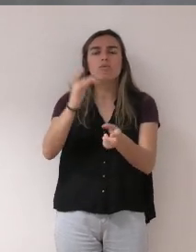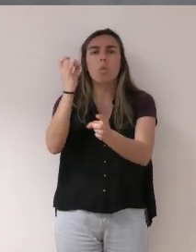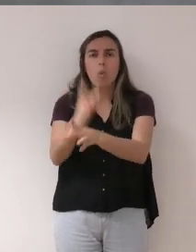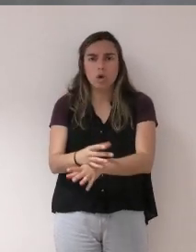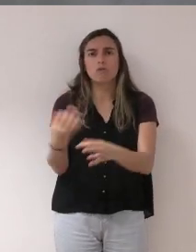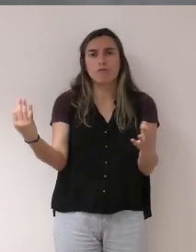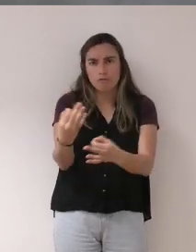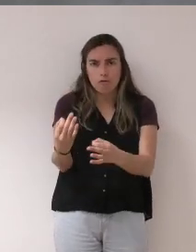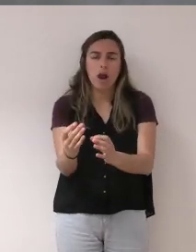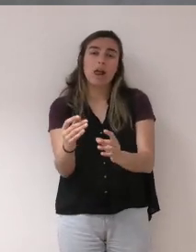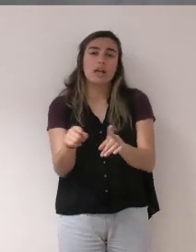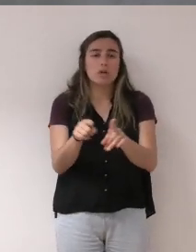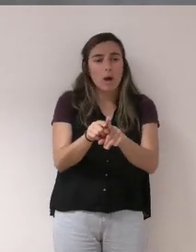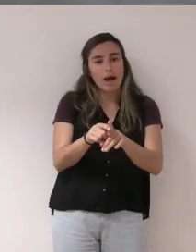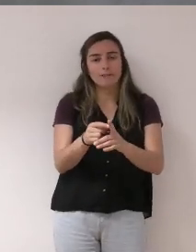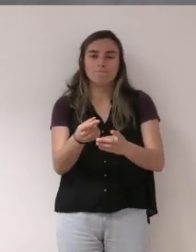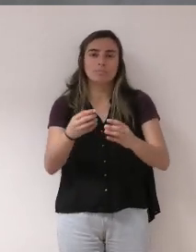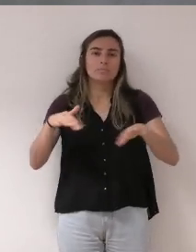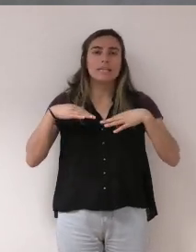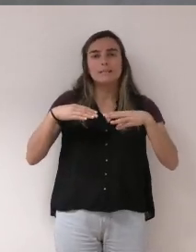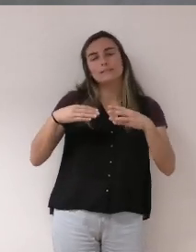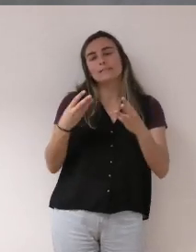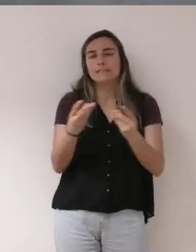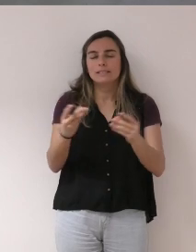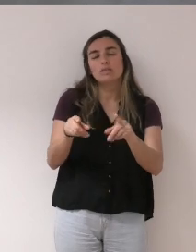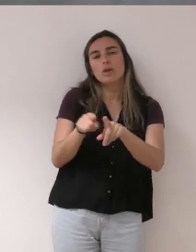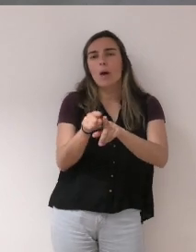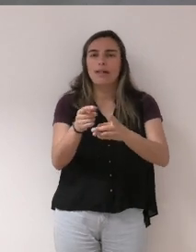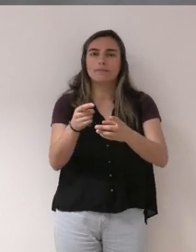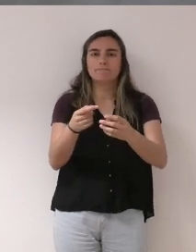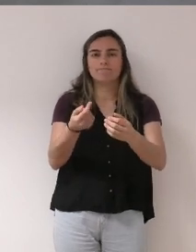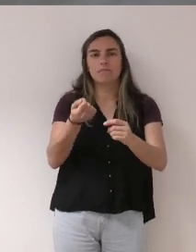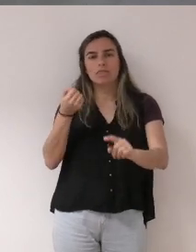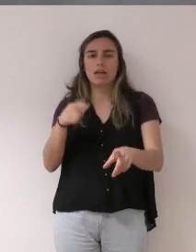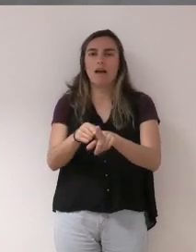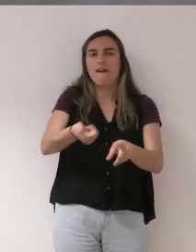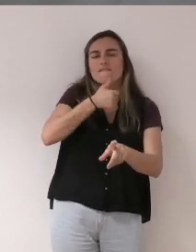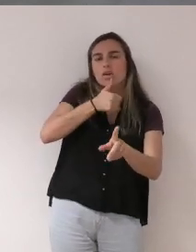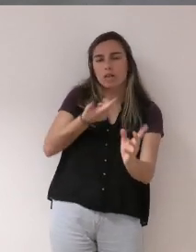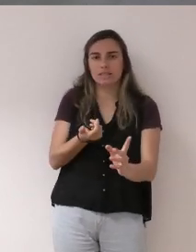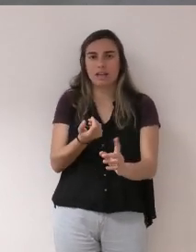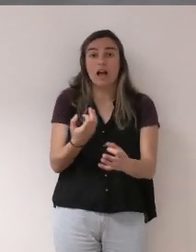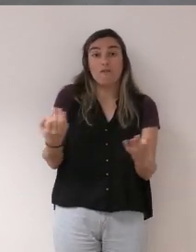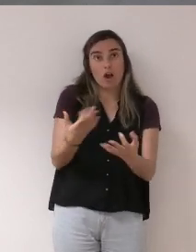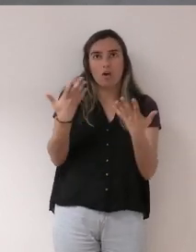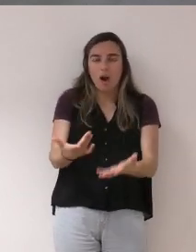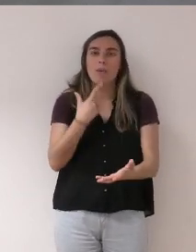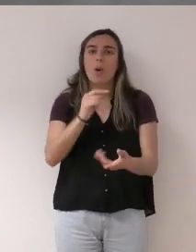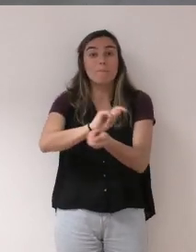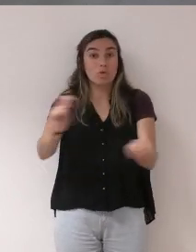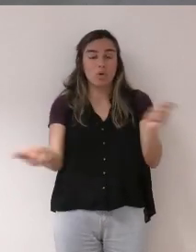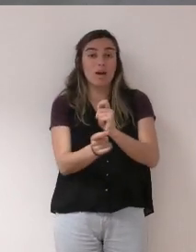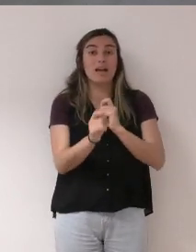um outro ensaio, O Exercício da Violência, A Arte Enquanto Tempo, já com o nome Hélder Gomes Cancelo, não é? Eu, aliás, creio